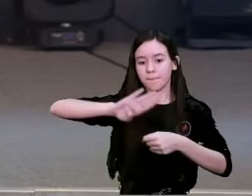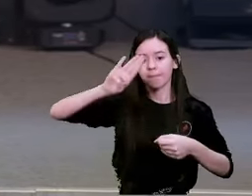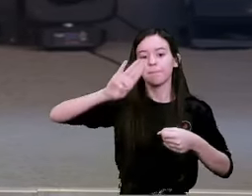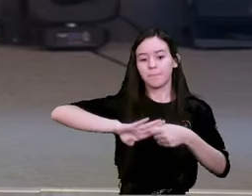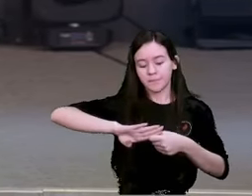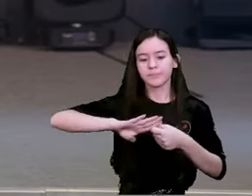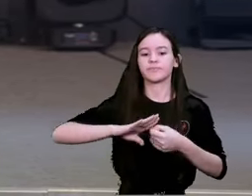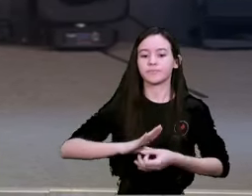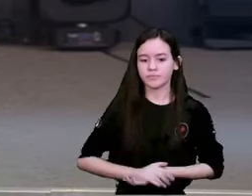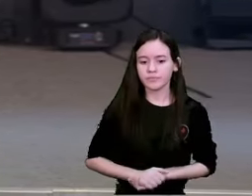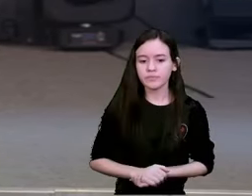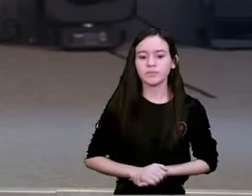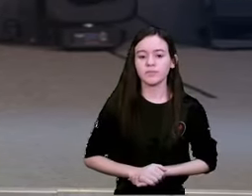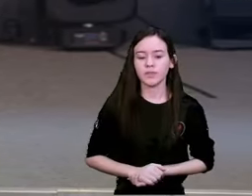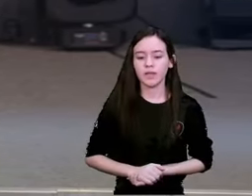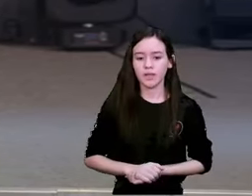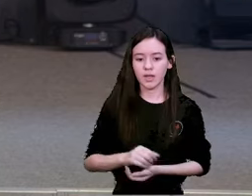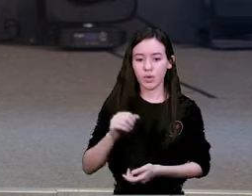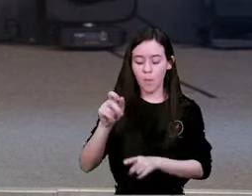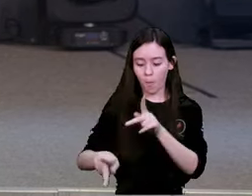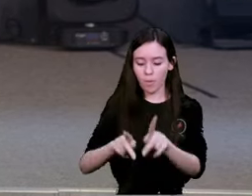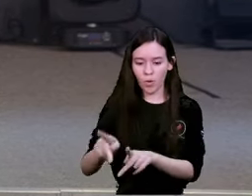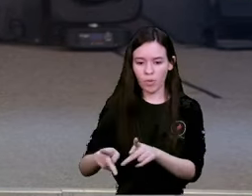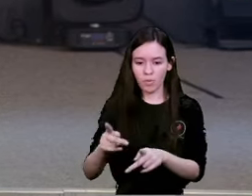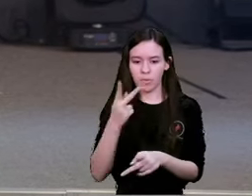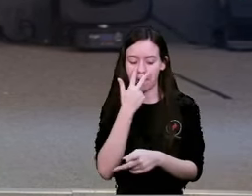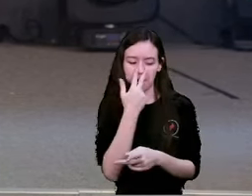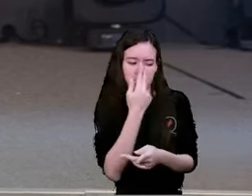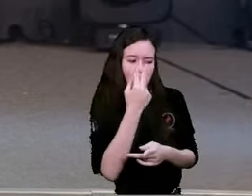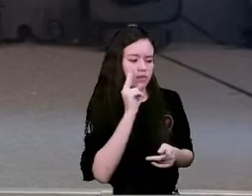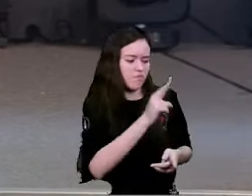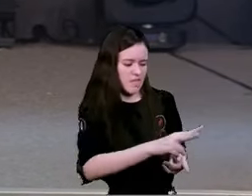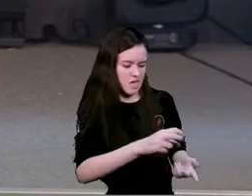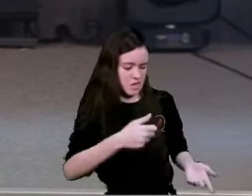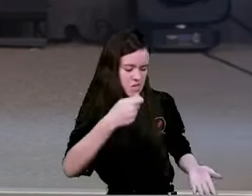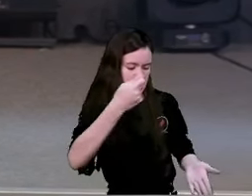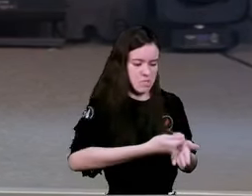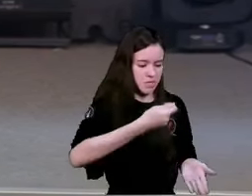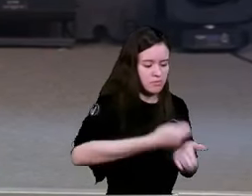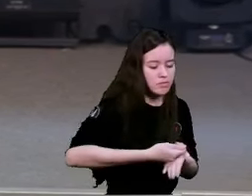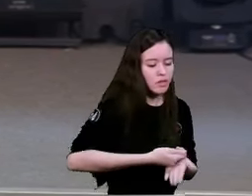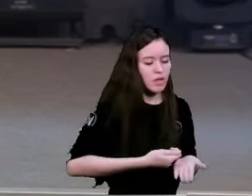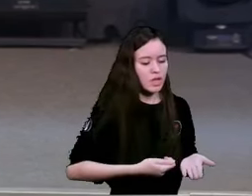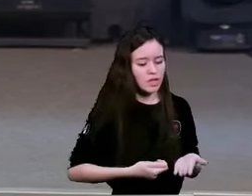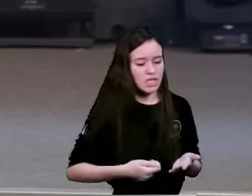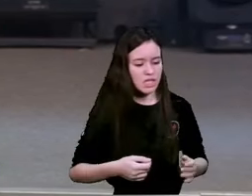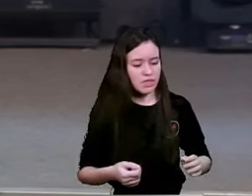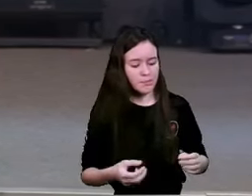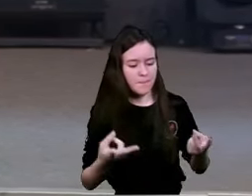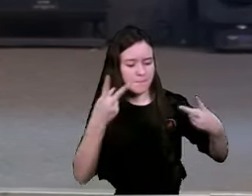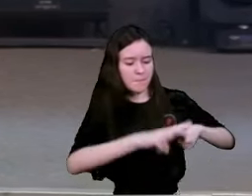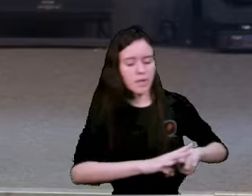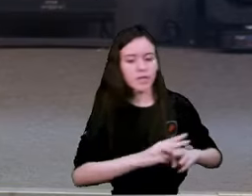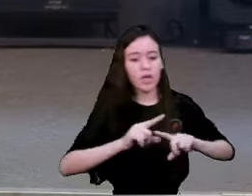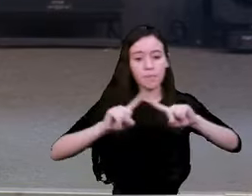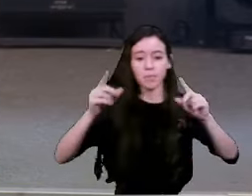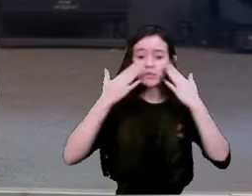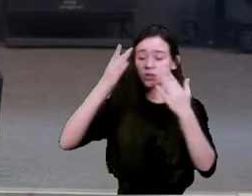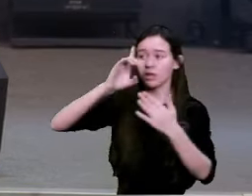rei da Babilônia. Para vocês é um opressor, para vocês é alguém que vai cercear a liberdade, e para mim é